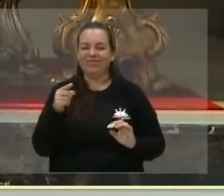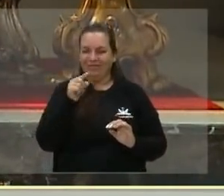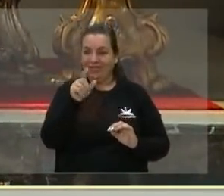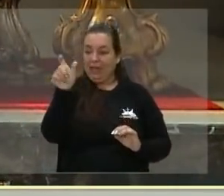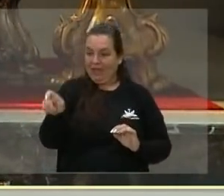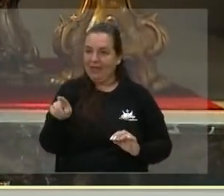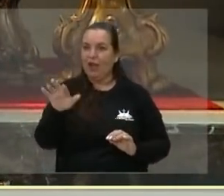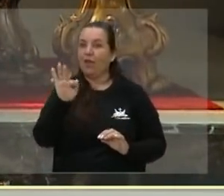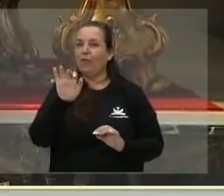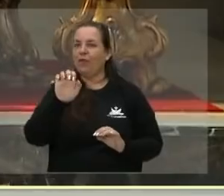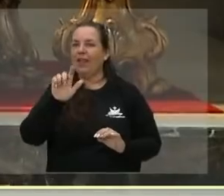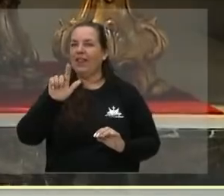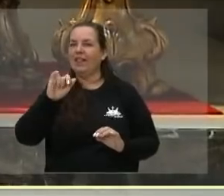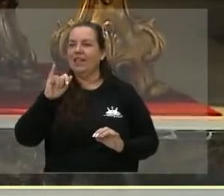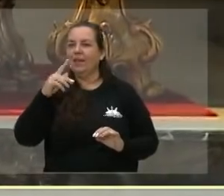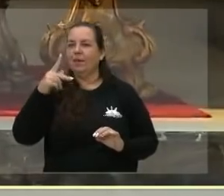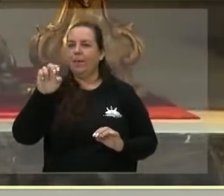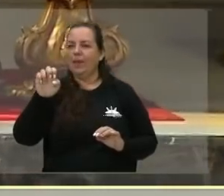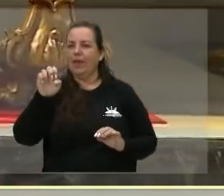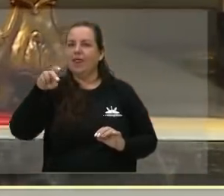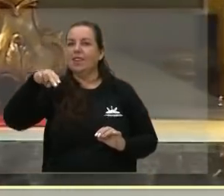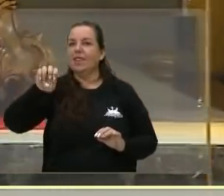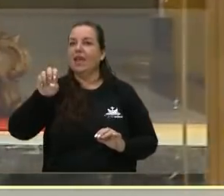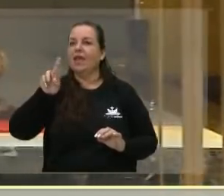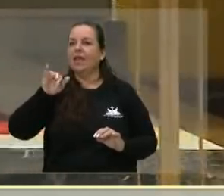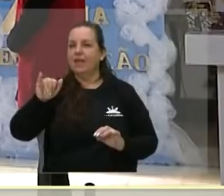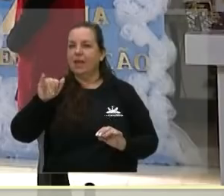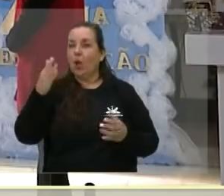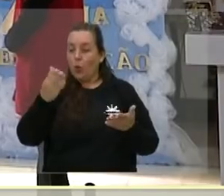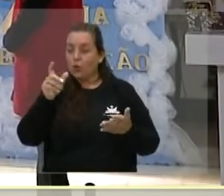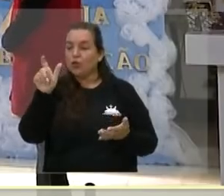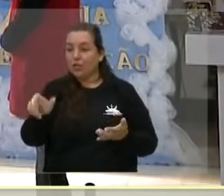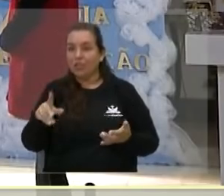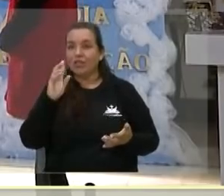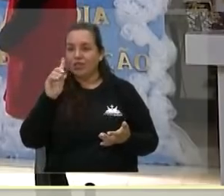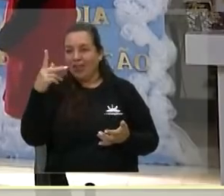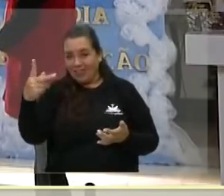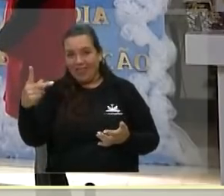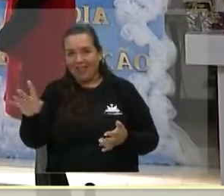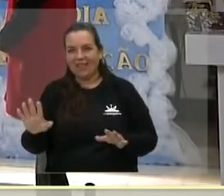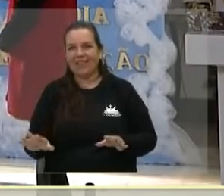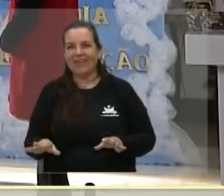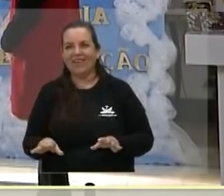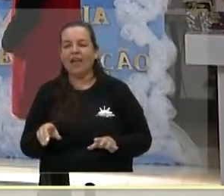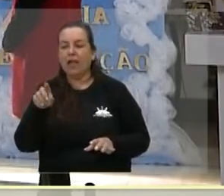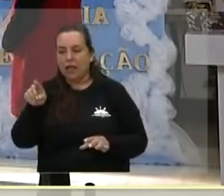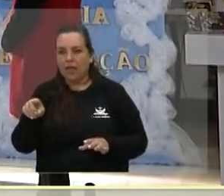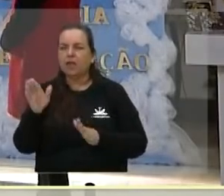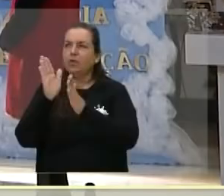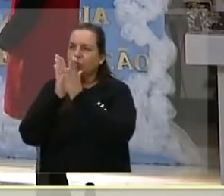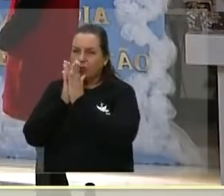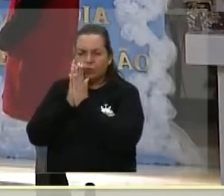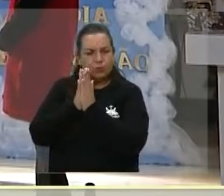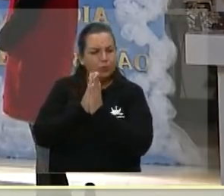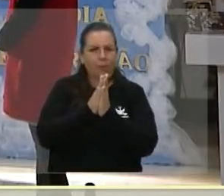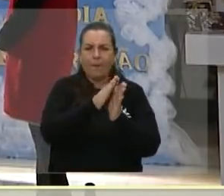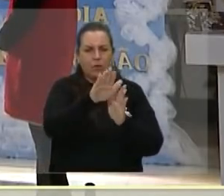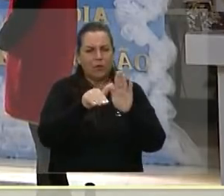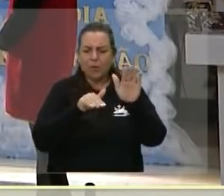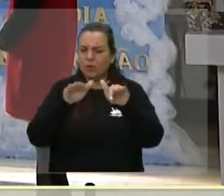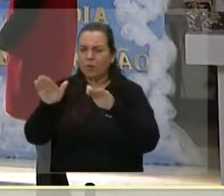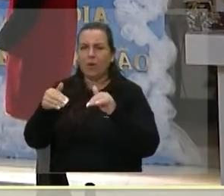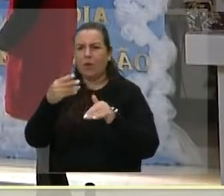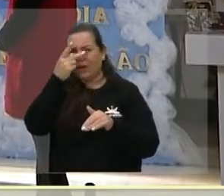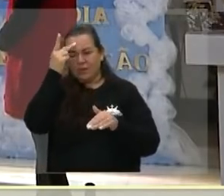e você tá entendeu hoje é o dia de são felipe neri e ele convocou as pessoas para rezar